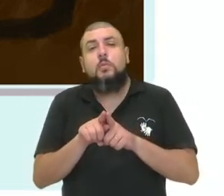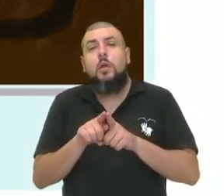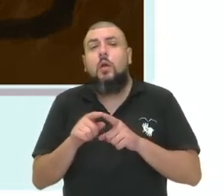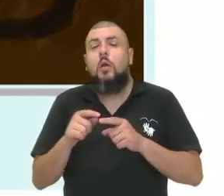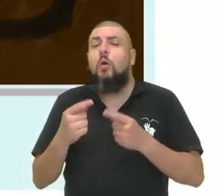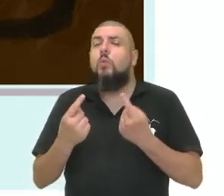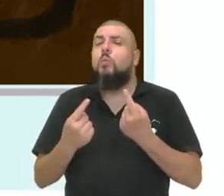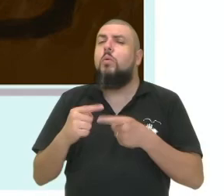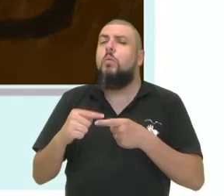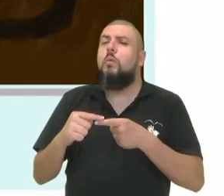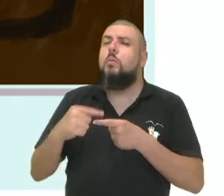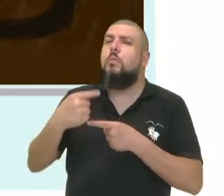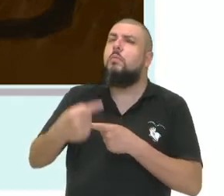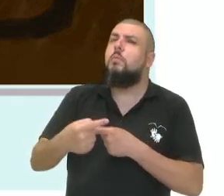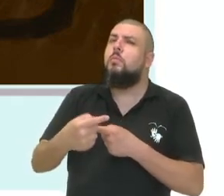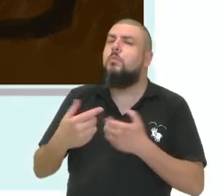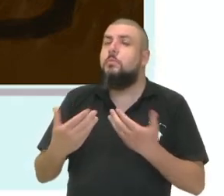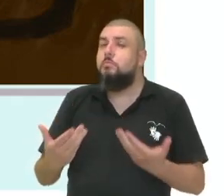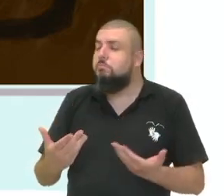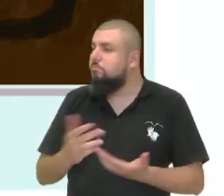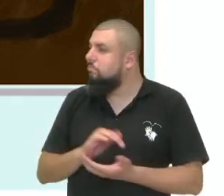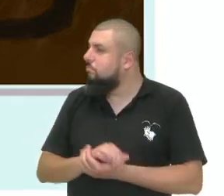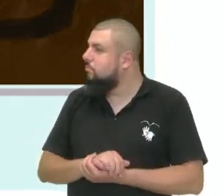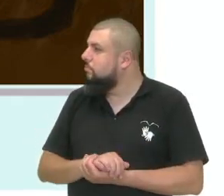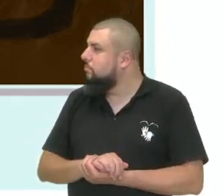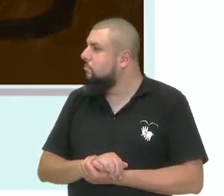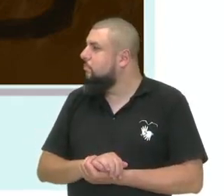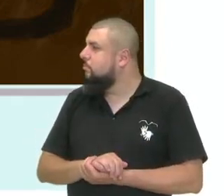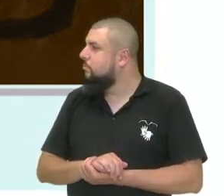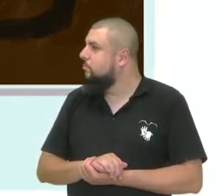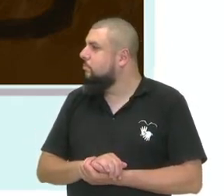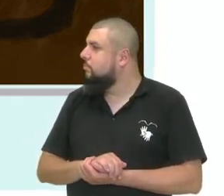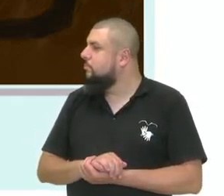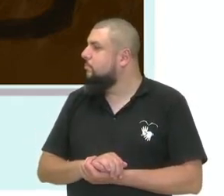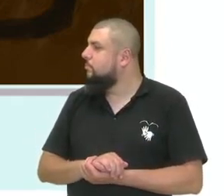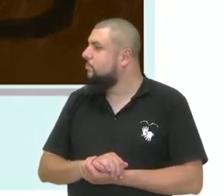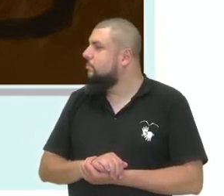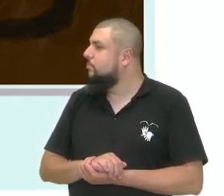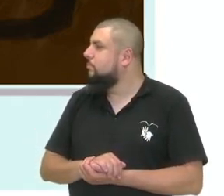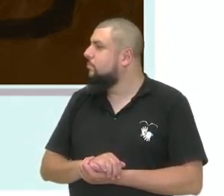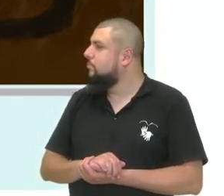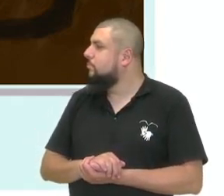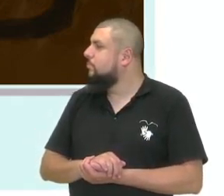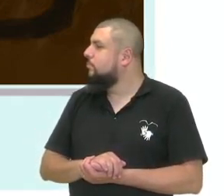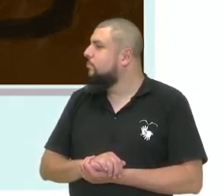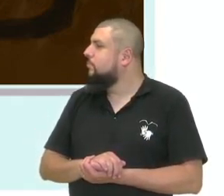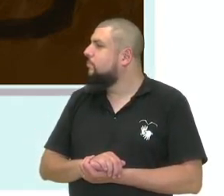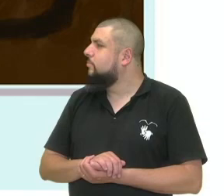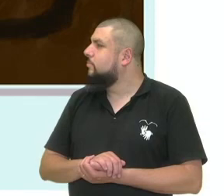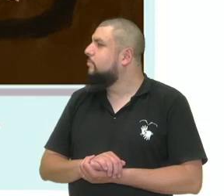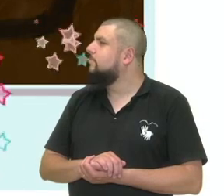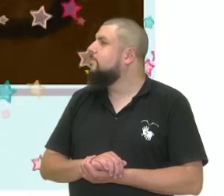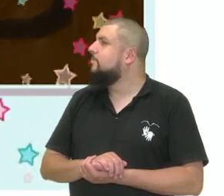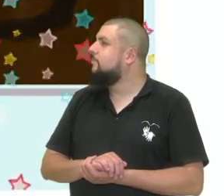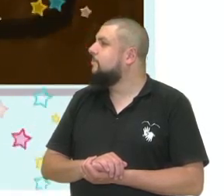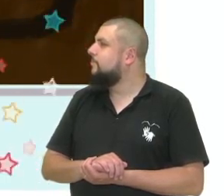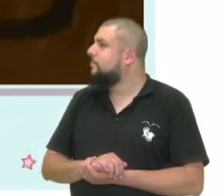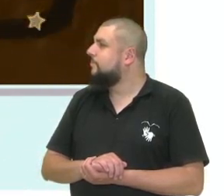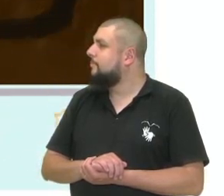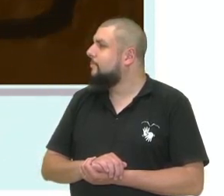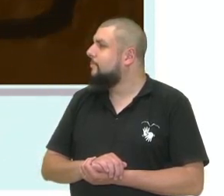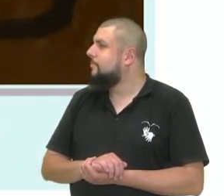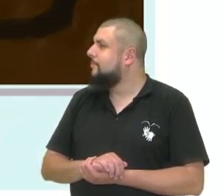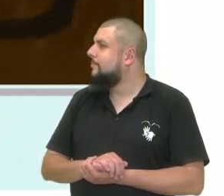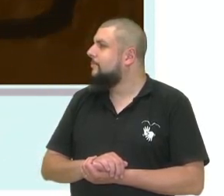posso tá olha lá aqui né agora com quatro lados qual que seria com quatro lados do quadrado tá e